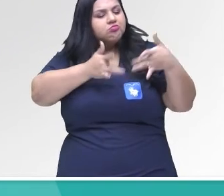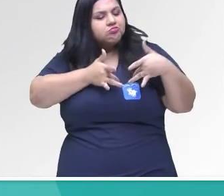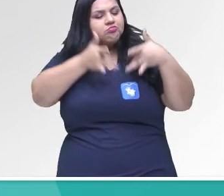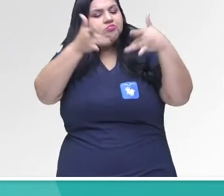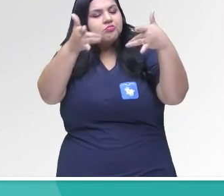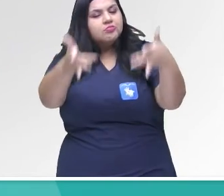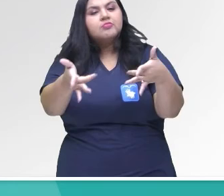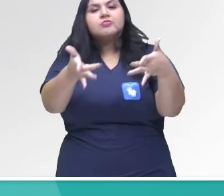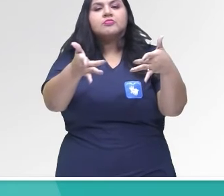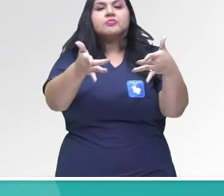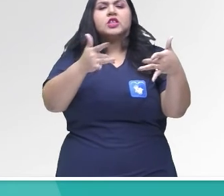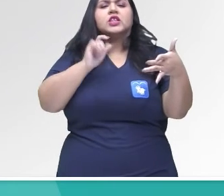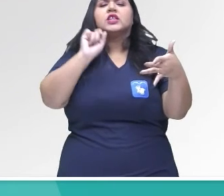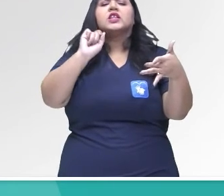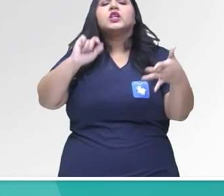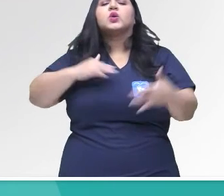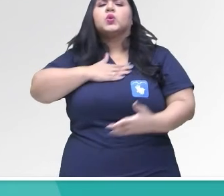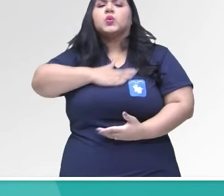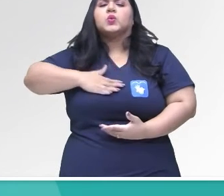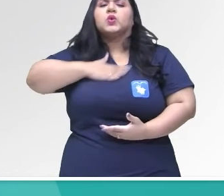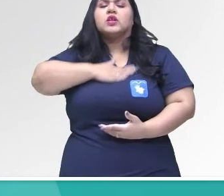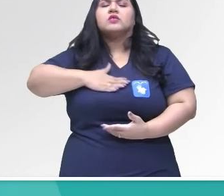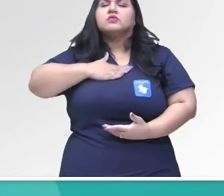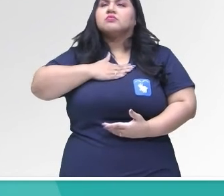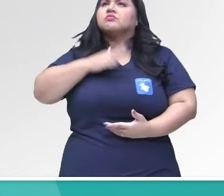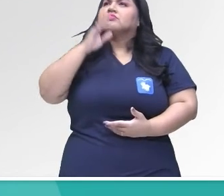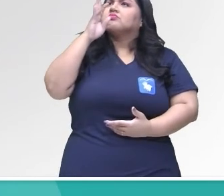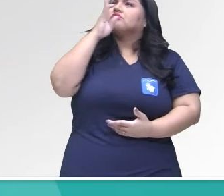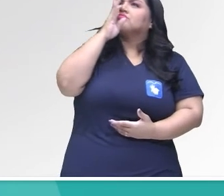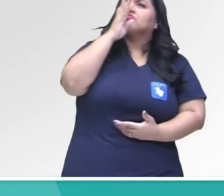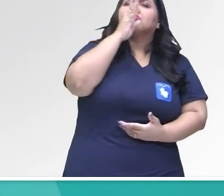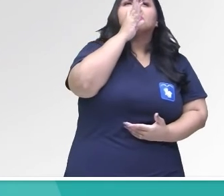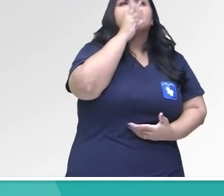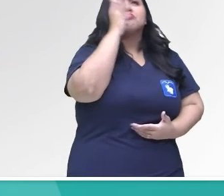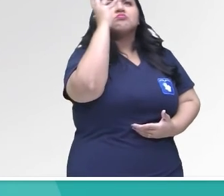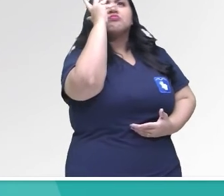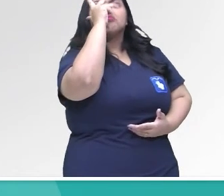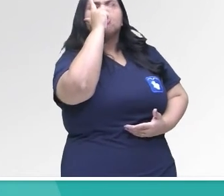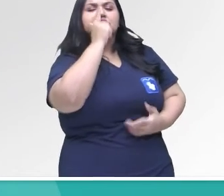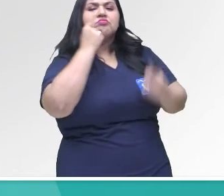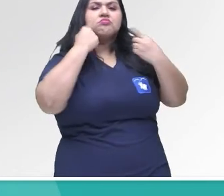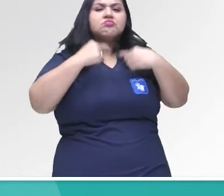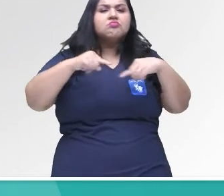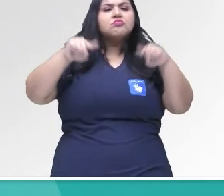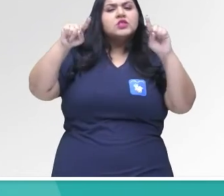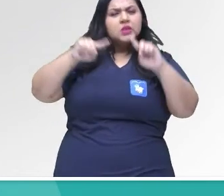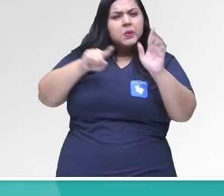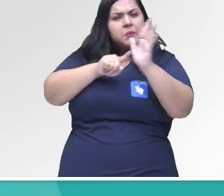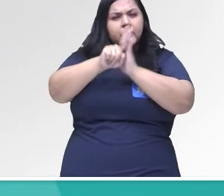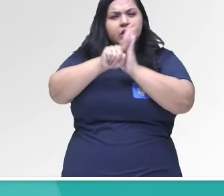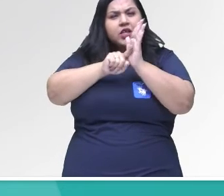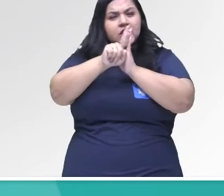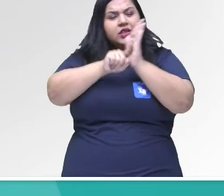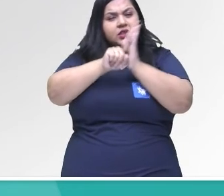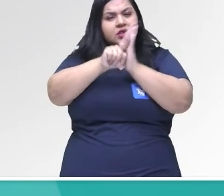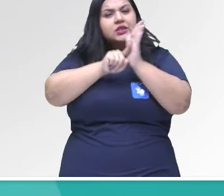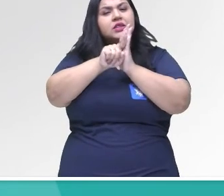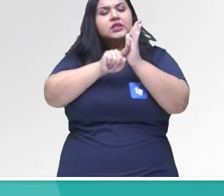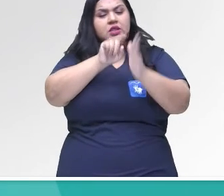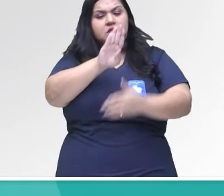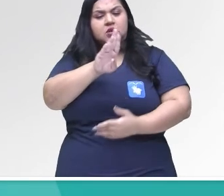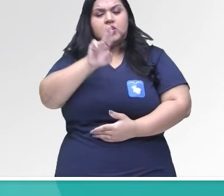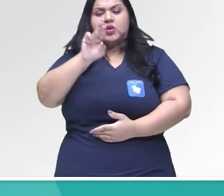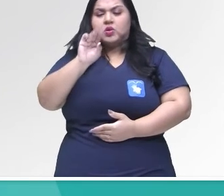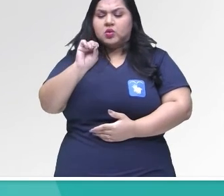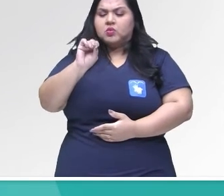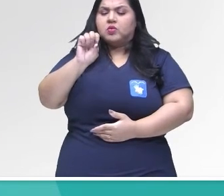gosta vamos dizer, contemplar o belo, né, da música, pesquisem sobre Bossa Nova, tentem ouvir